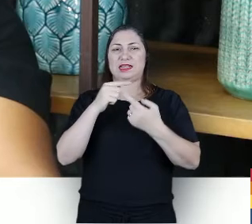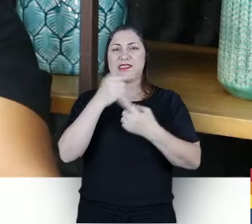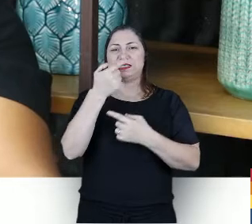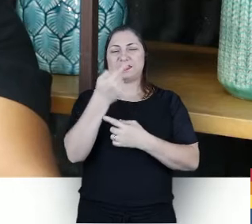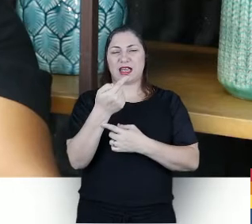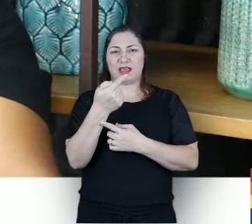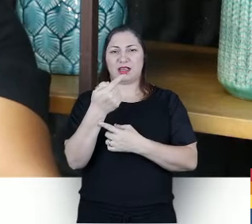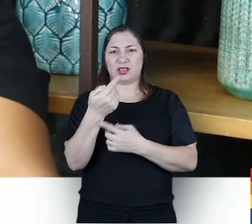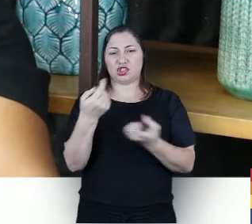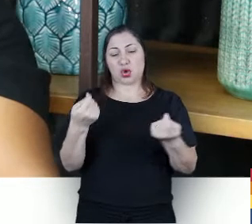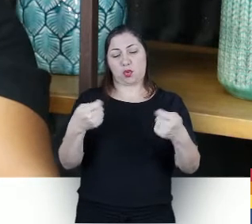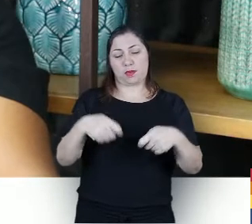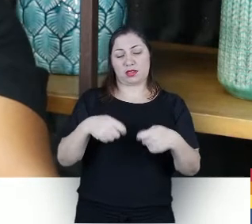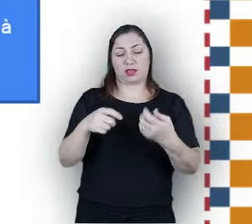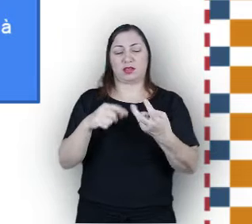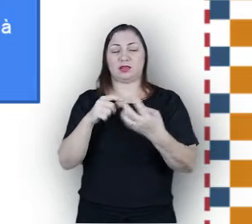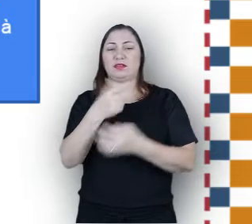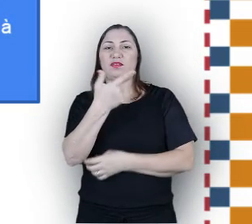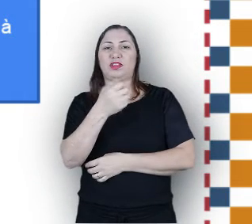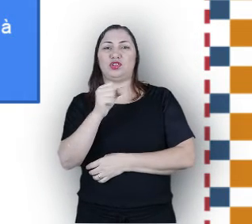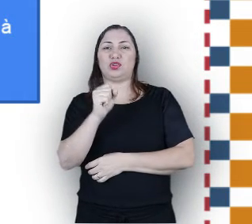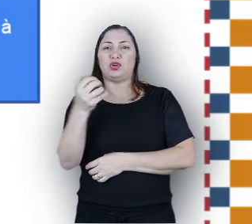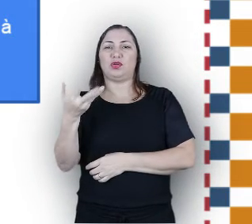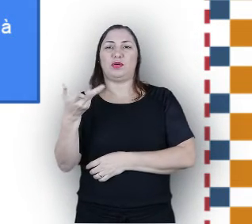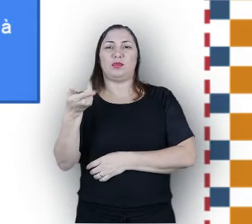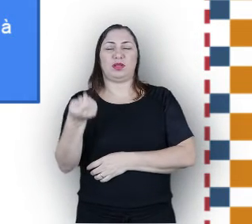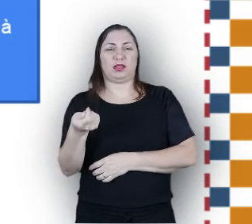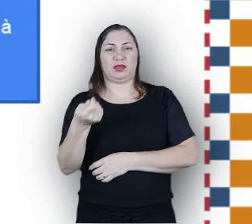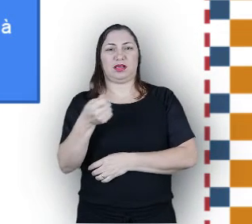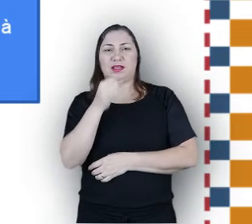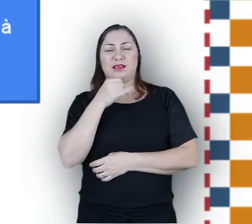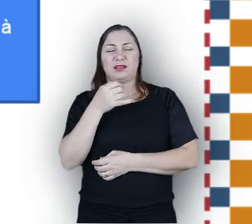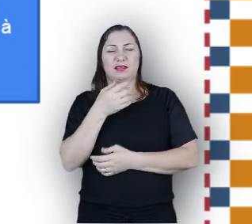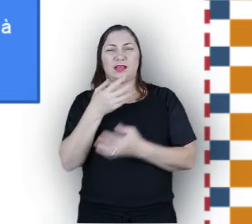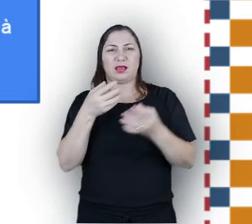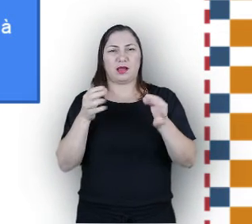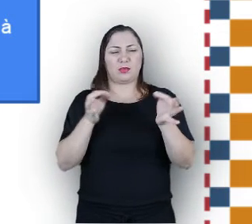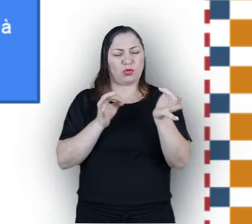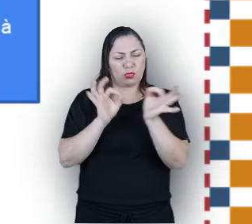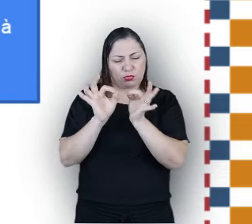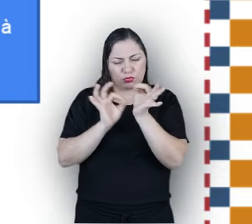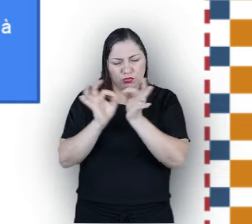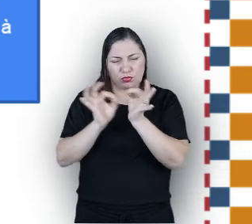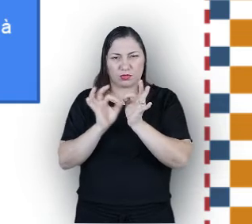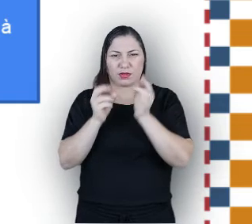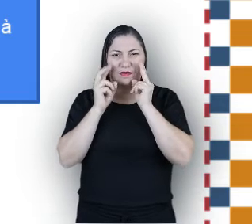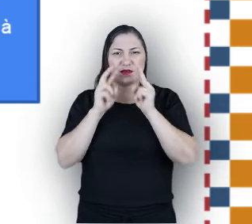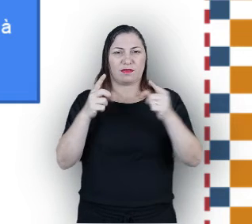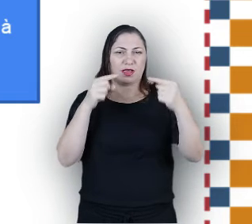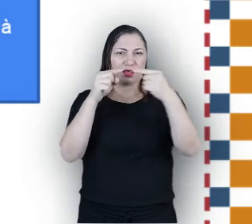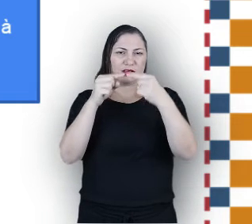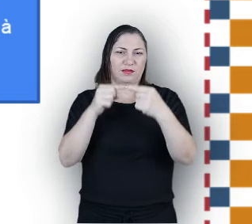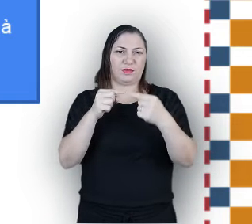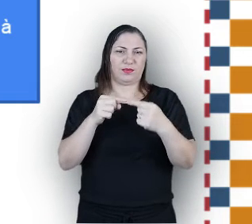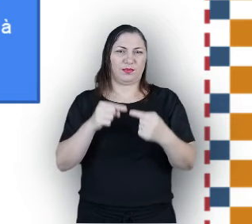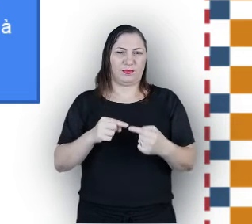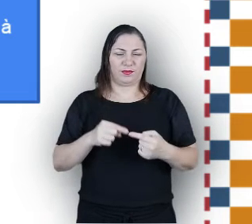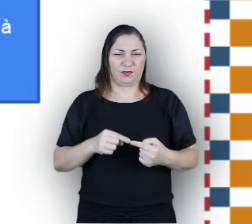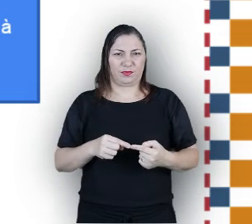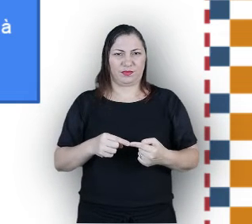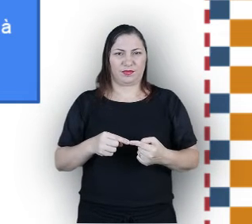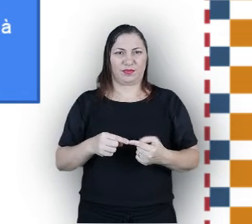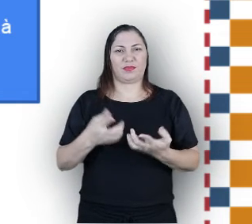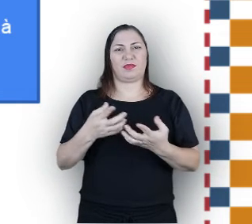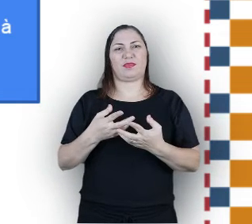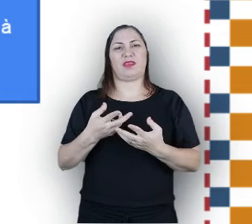habilidades. Aí vale destacar, Imaculada, que na área de linguagens a gente tem o quê? A gente tem 7 competências e 28 habilidades. E quando